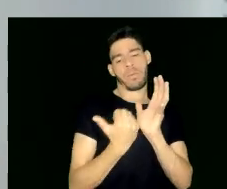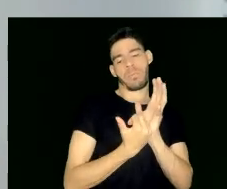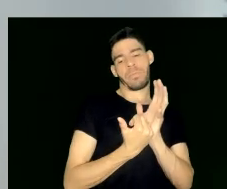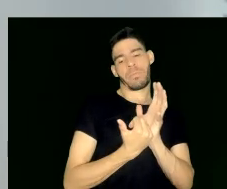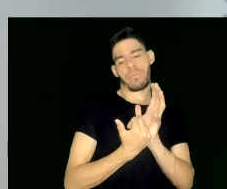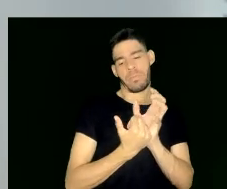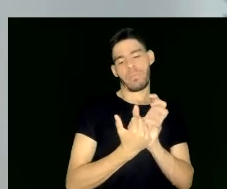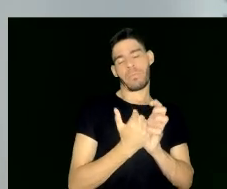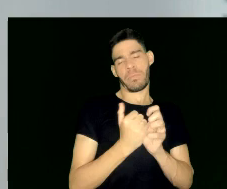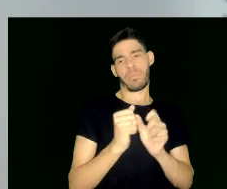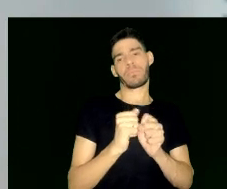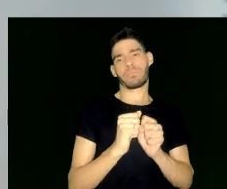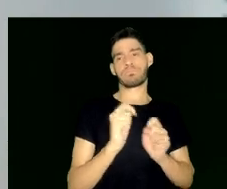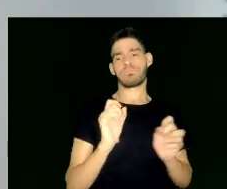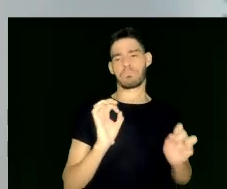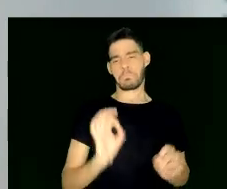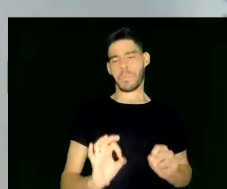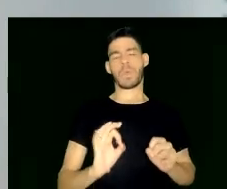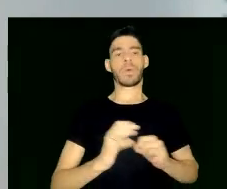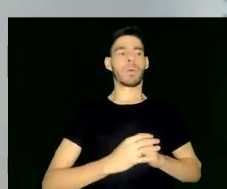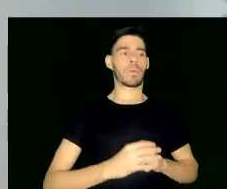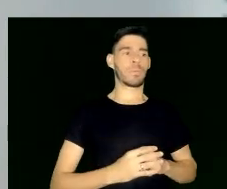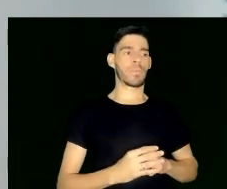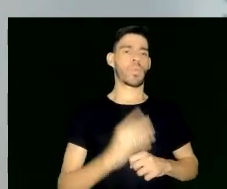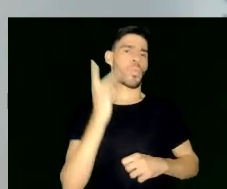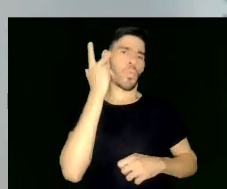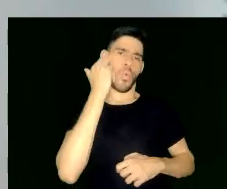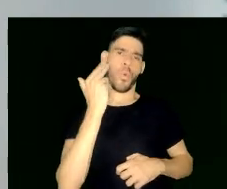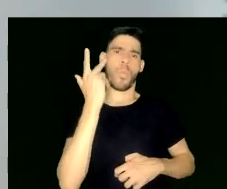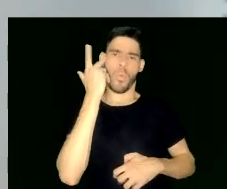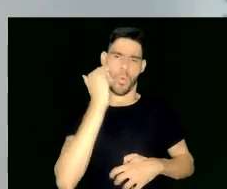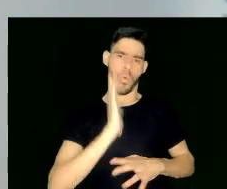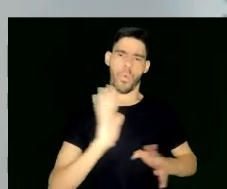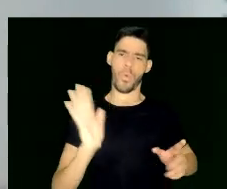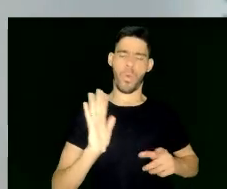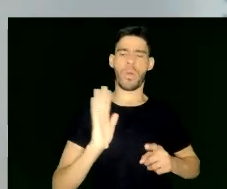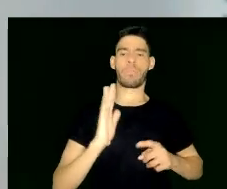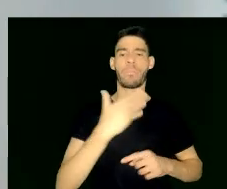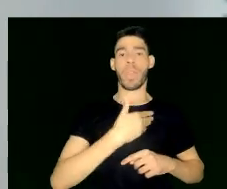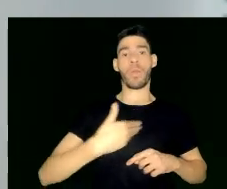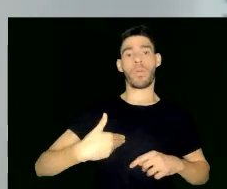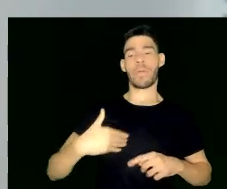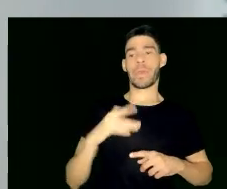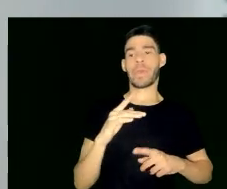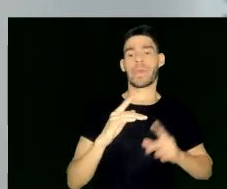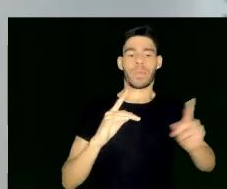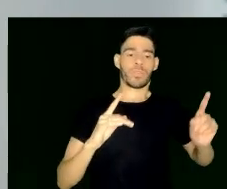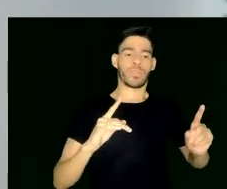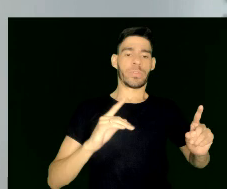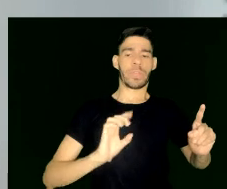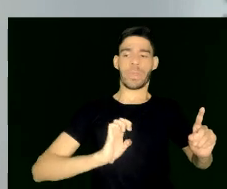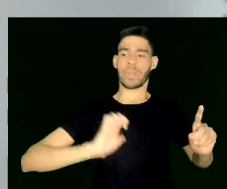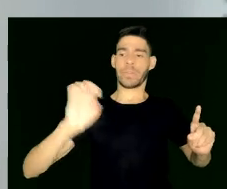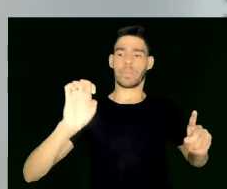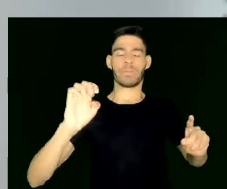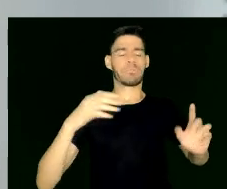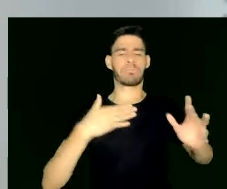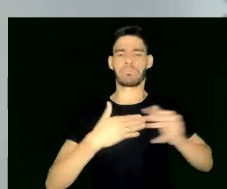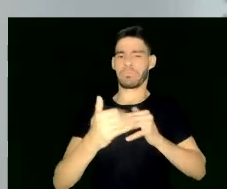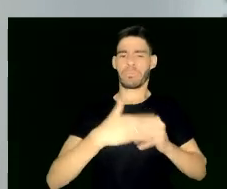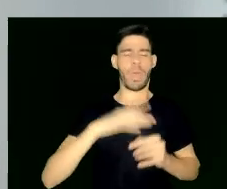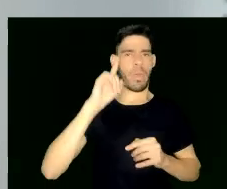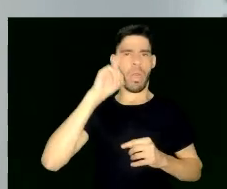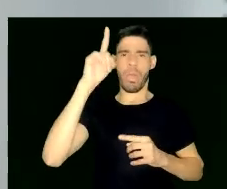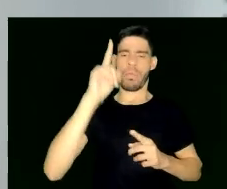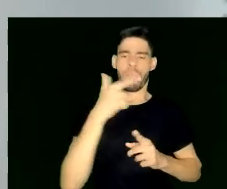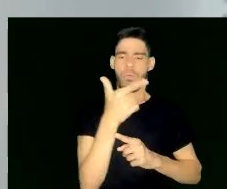medidas de reforma passem. Isso é muito comum, né? E é comum, repito, para governos de direita, de esquerda, isso